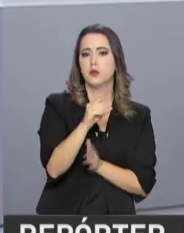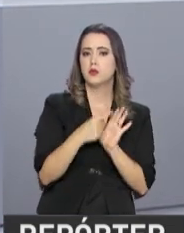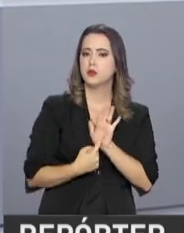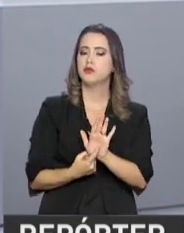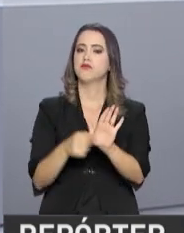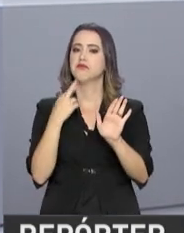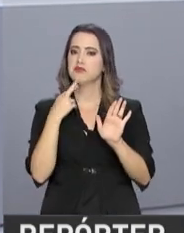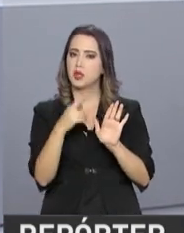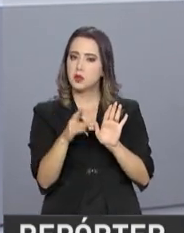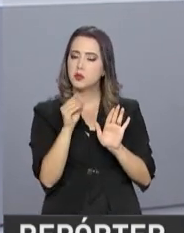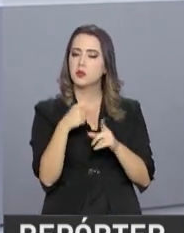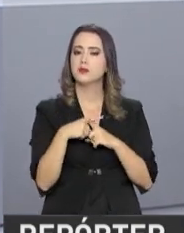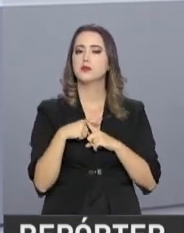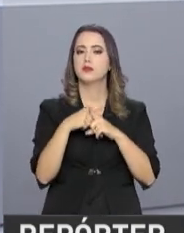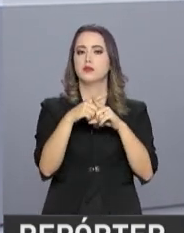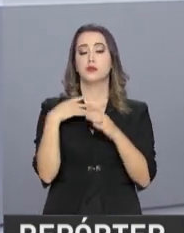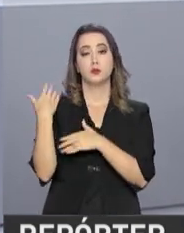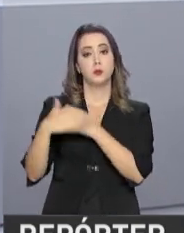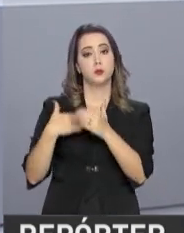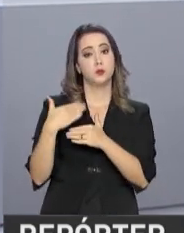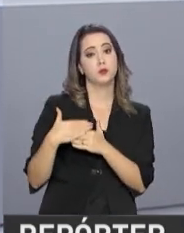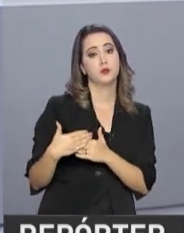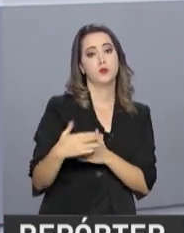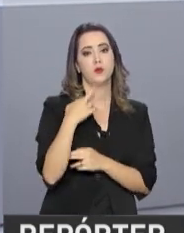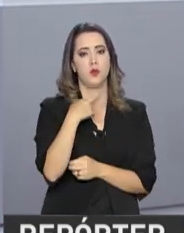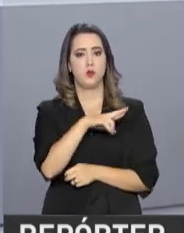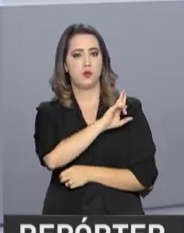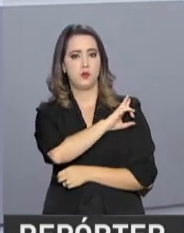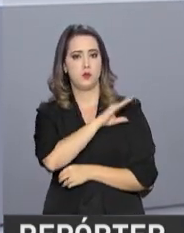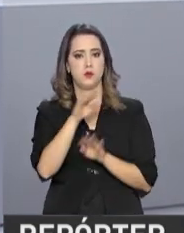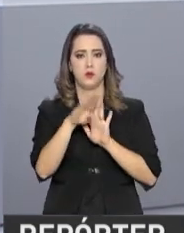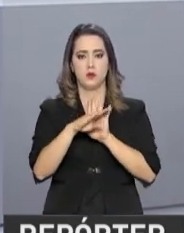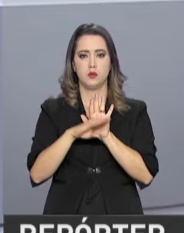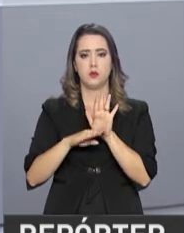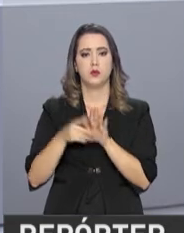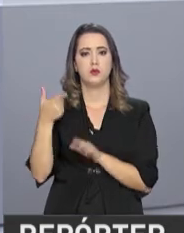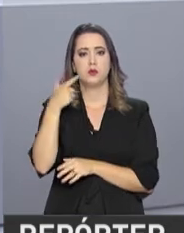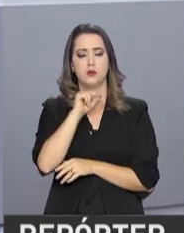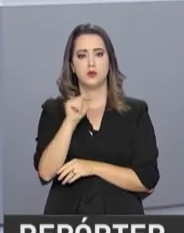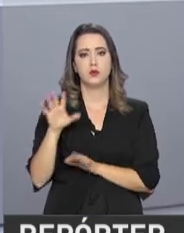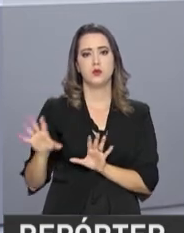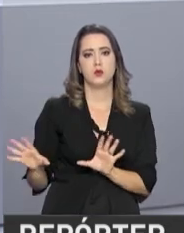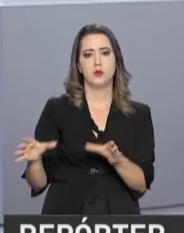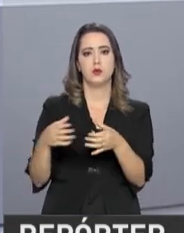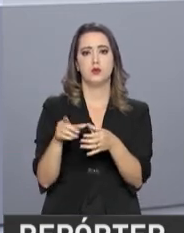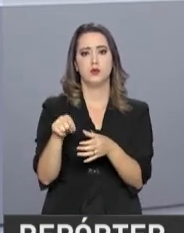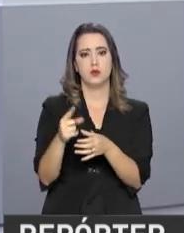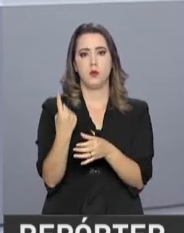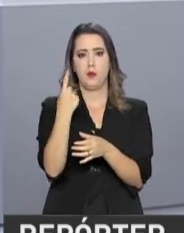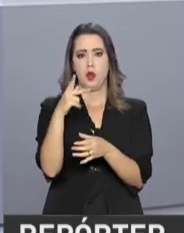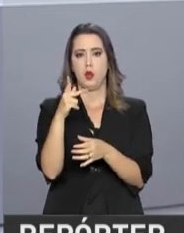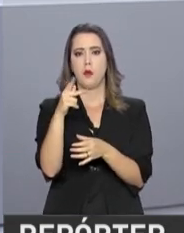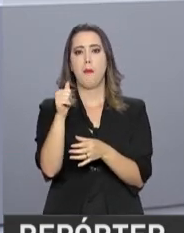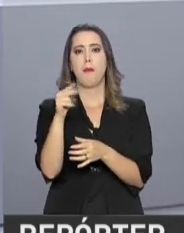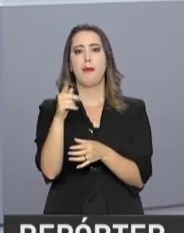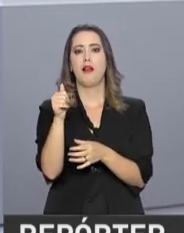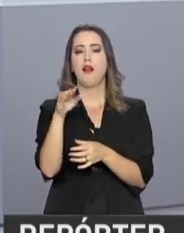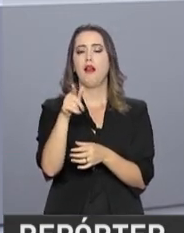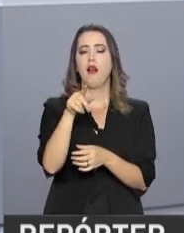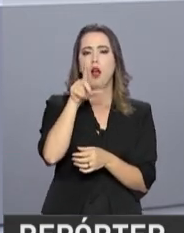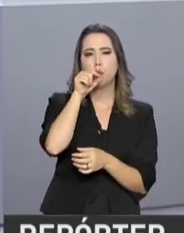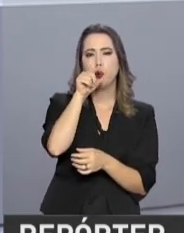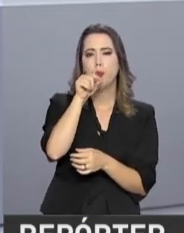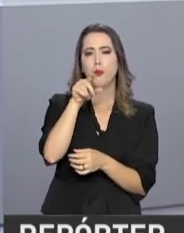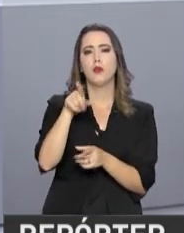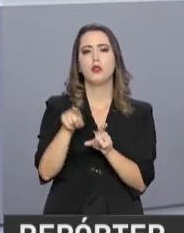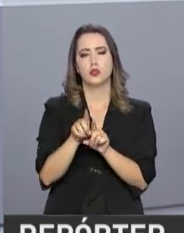positivos nos últimos anos os responsáveis pelo programa já conseguiram tirar uma espécie de papagaio da lista de animais